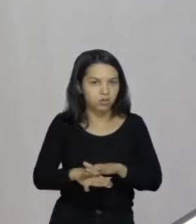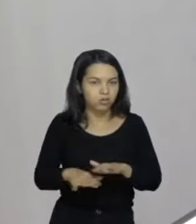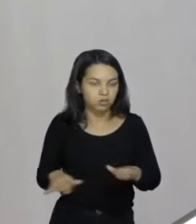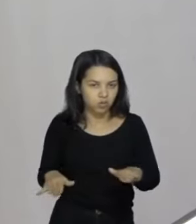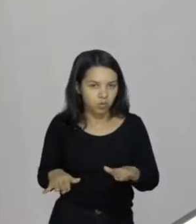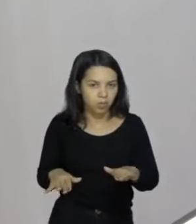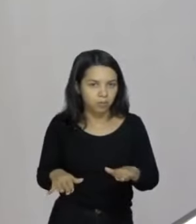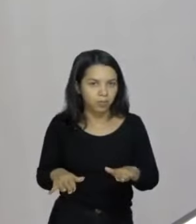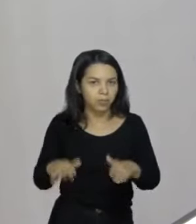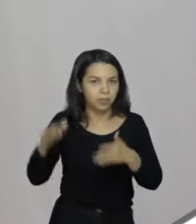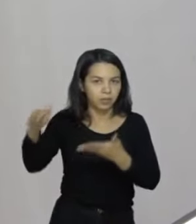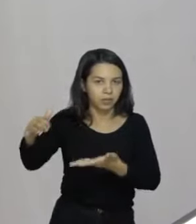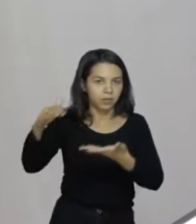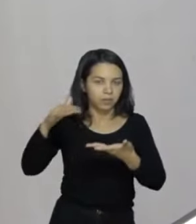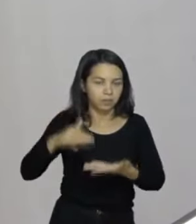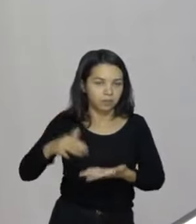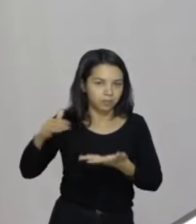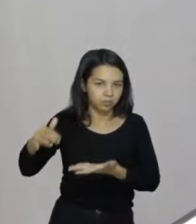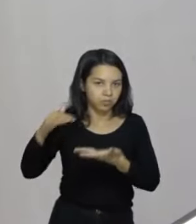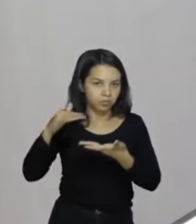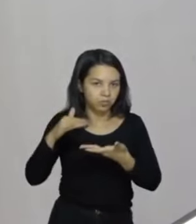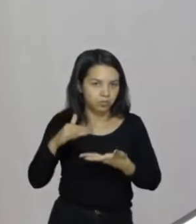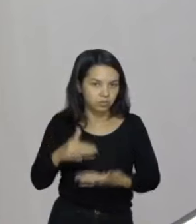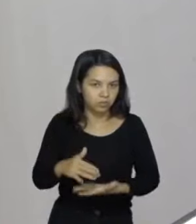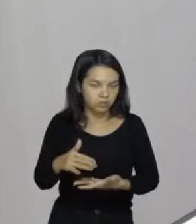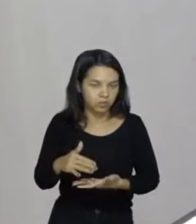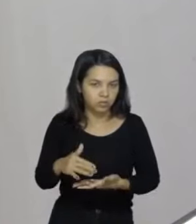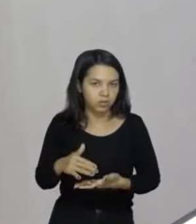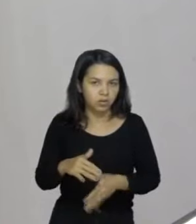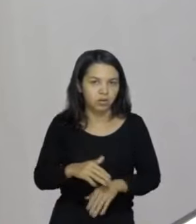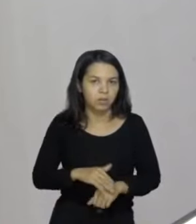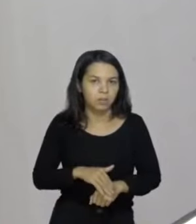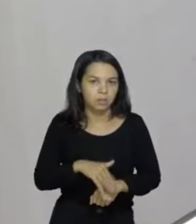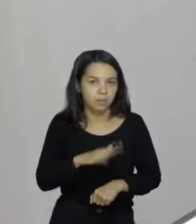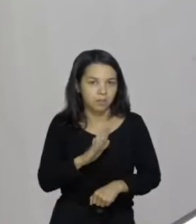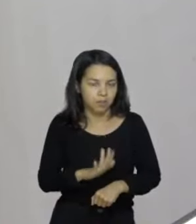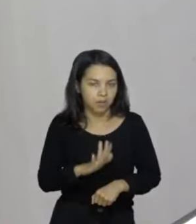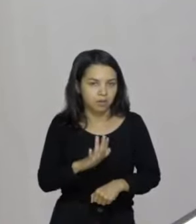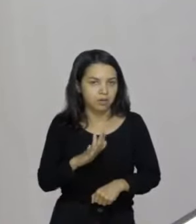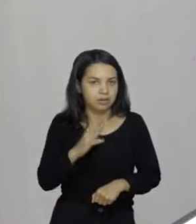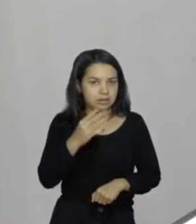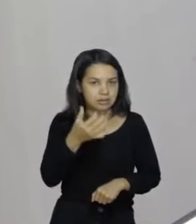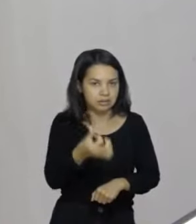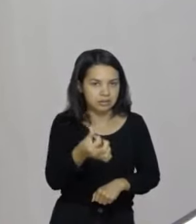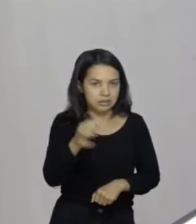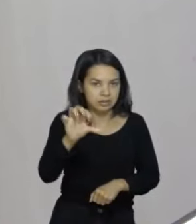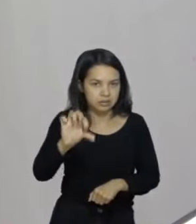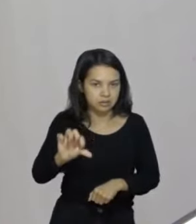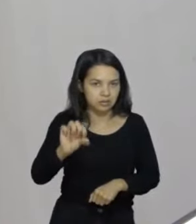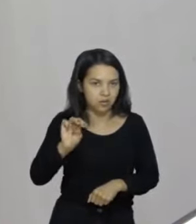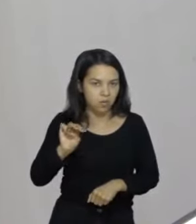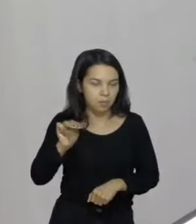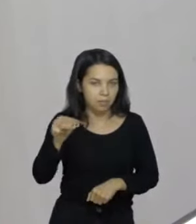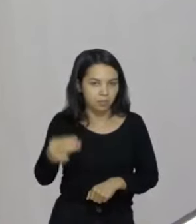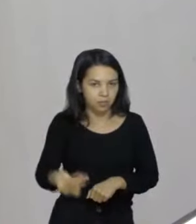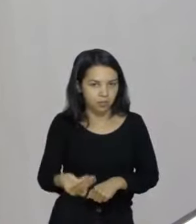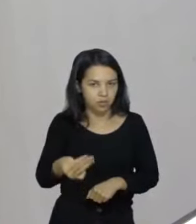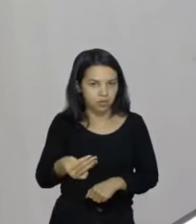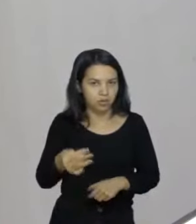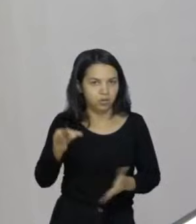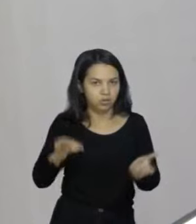desse ano já foram importados mais de 69 milhões de